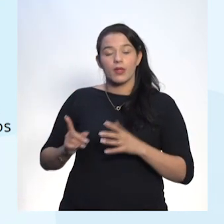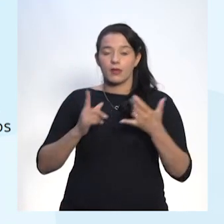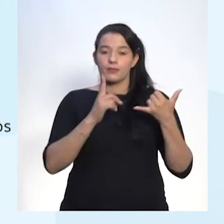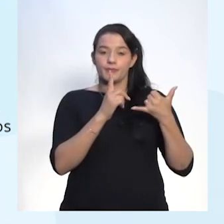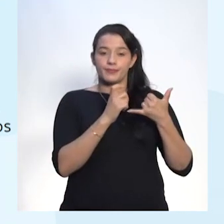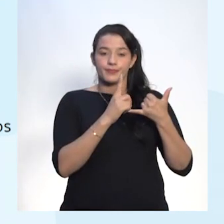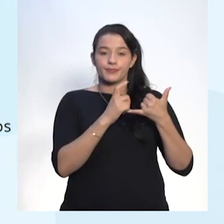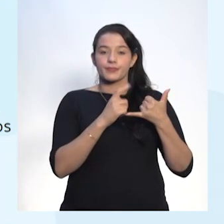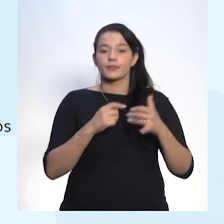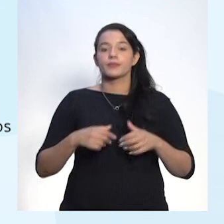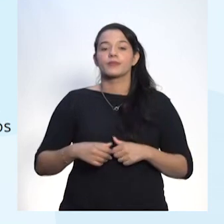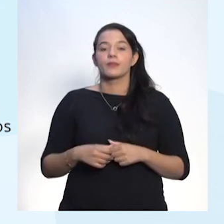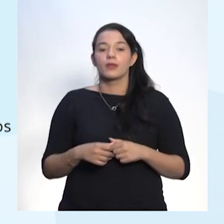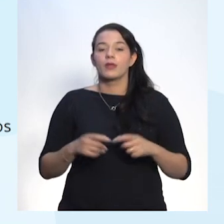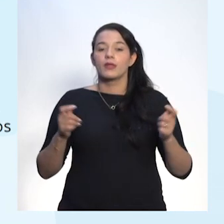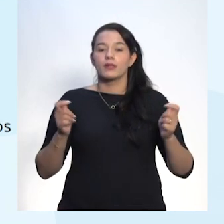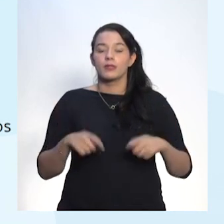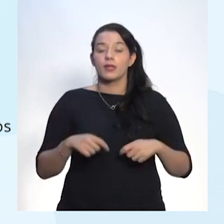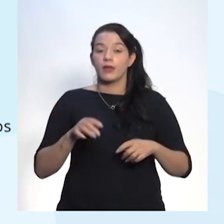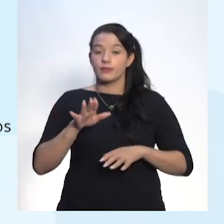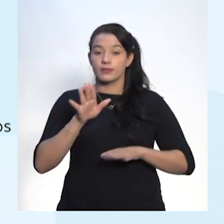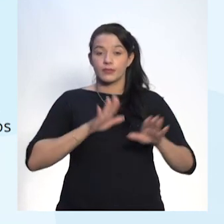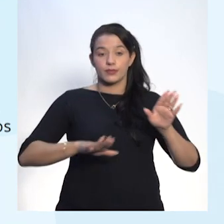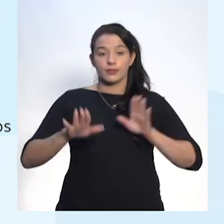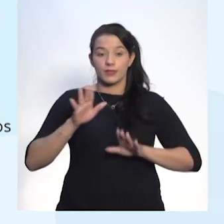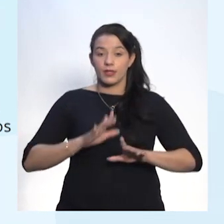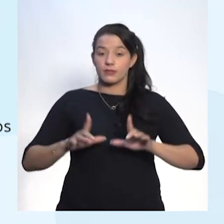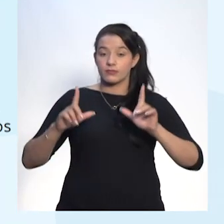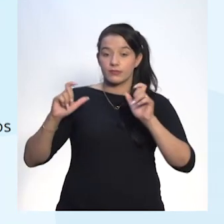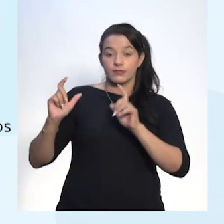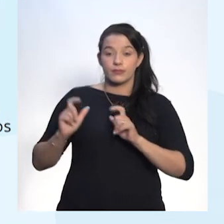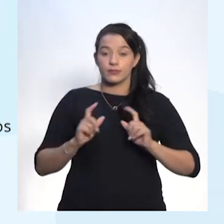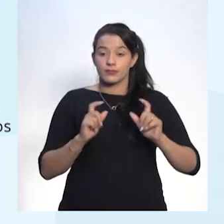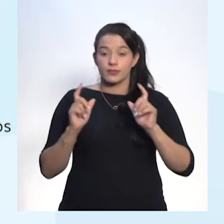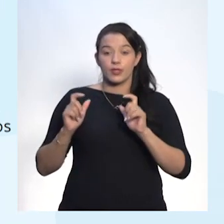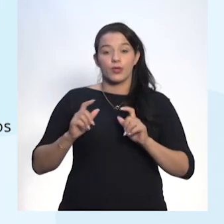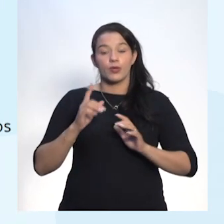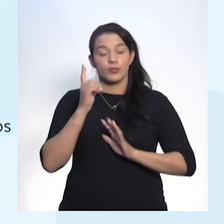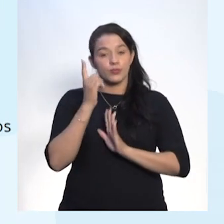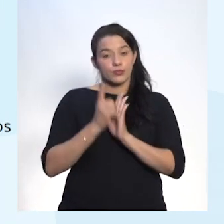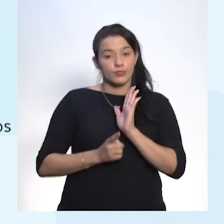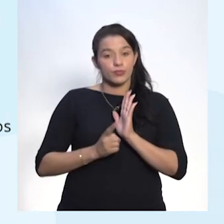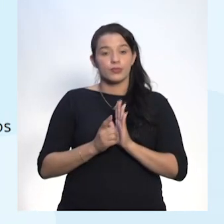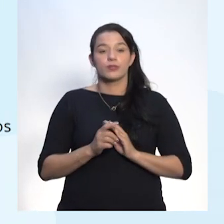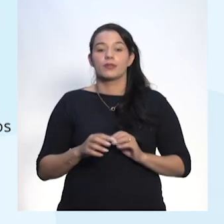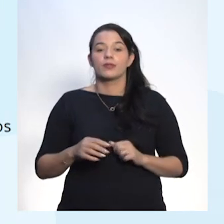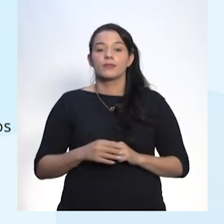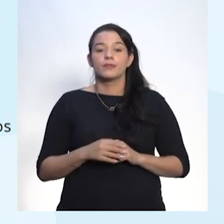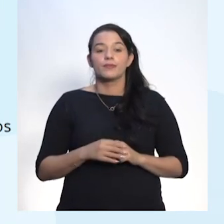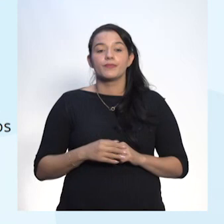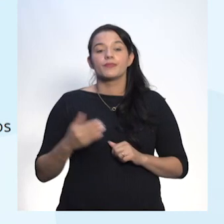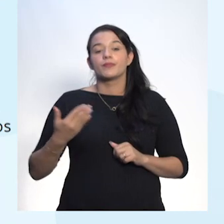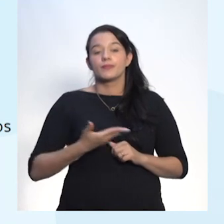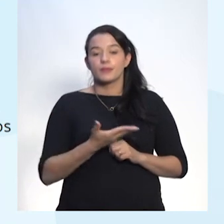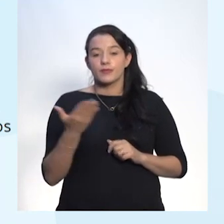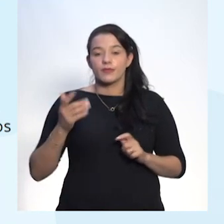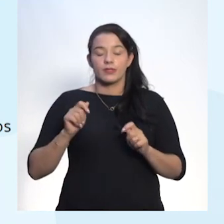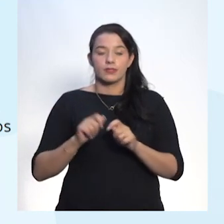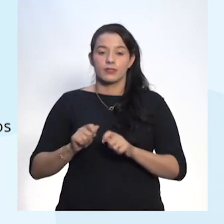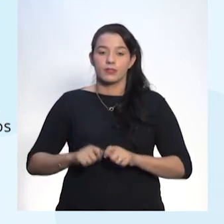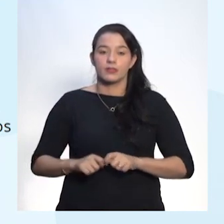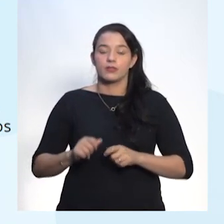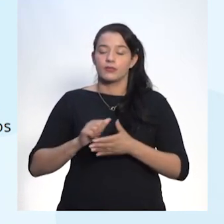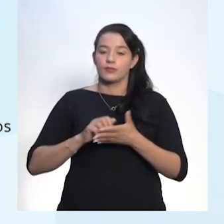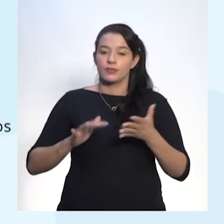da tela direitinho, cuidado com imagens da internet por causa dos direitos autorais, faça as atividades e mande